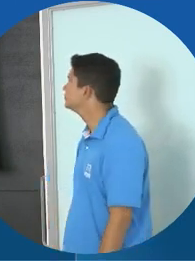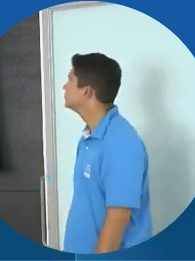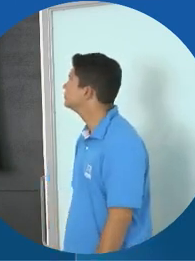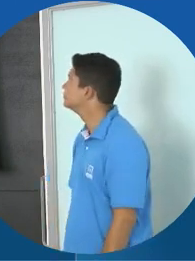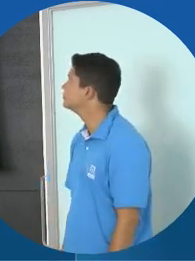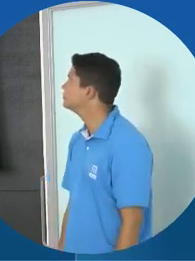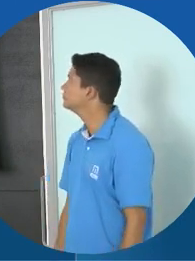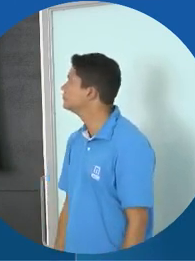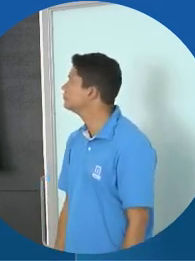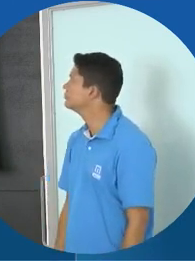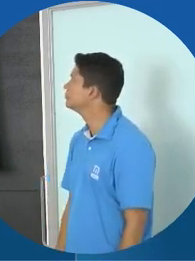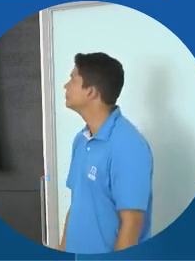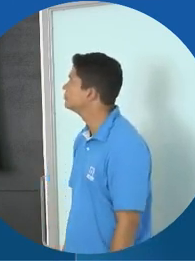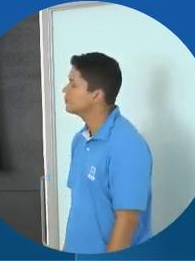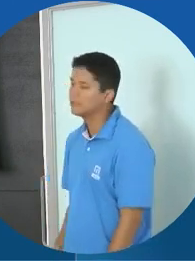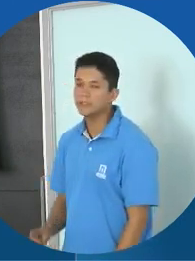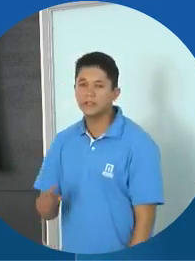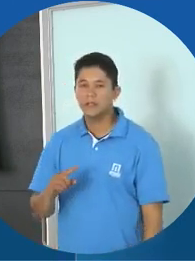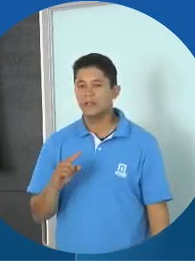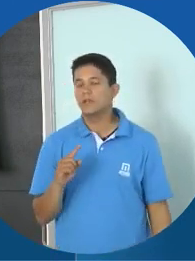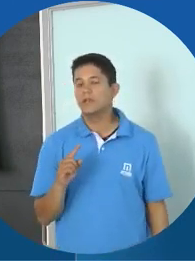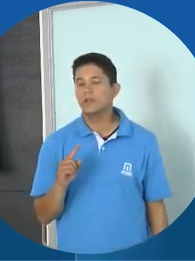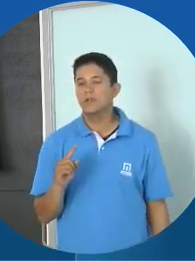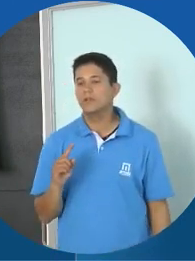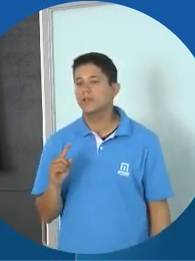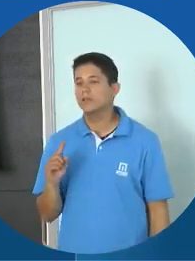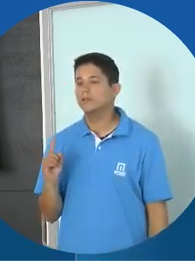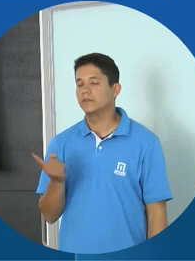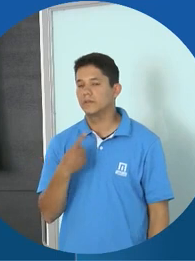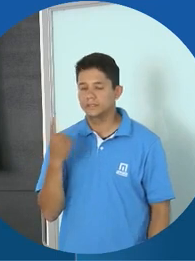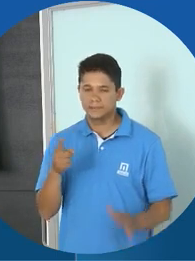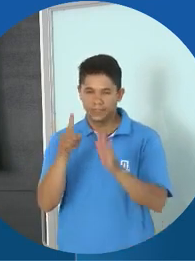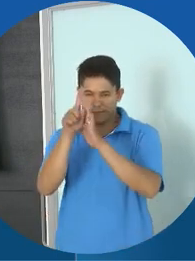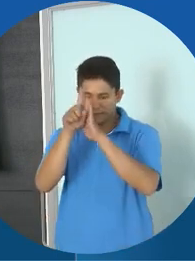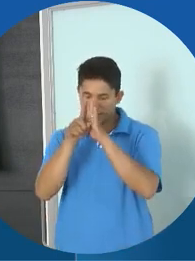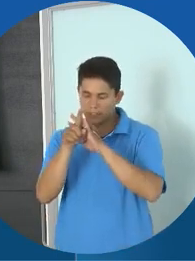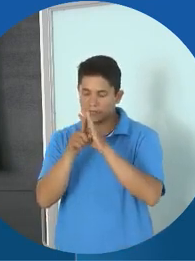Então, nós verificamos que esse processo